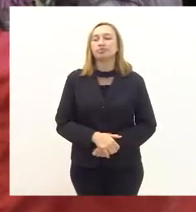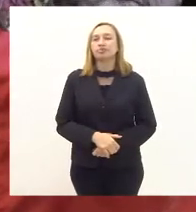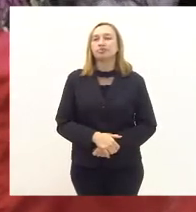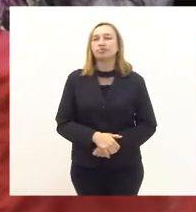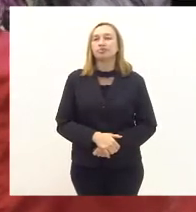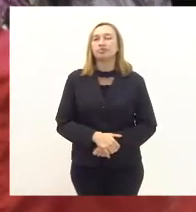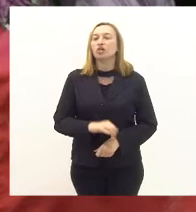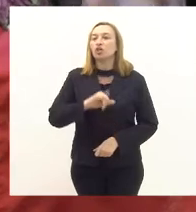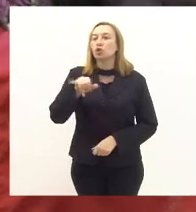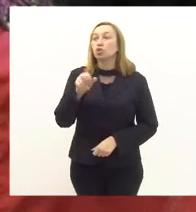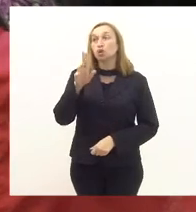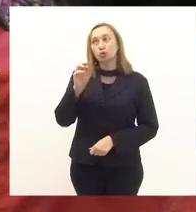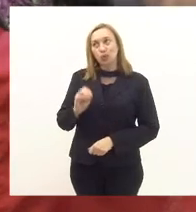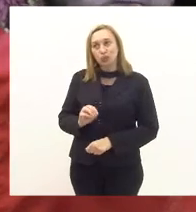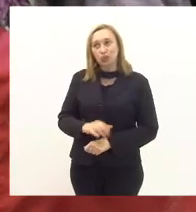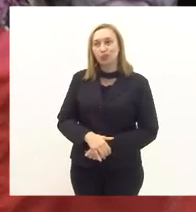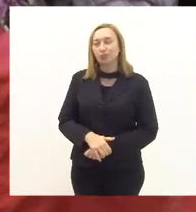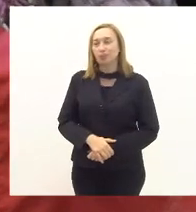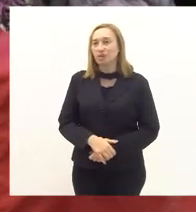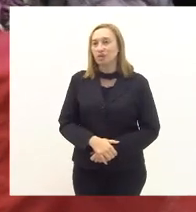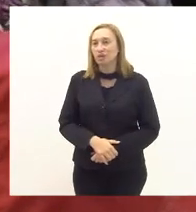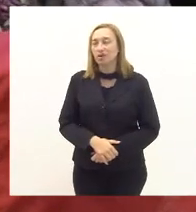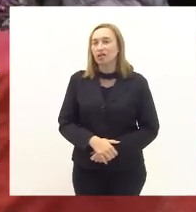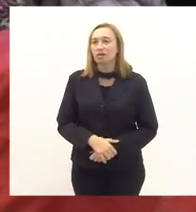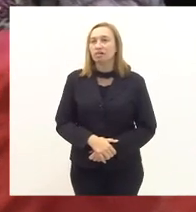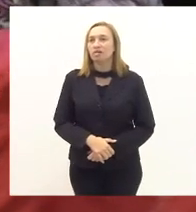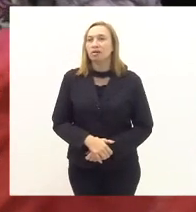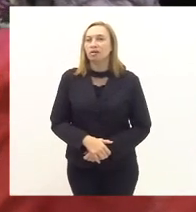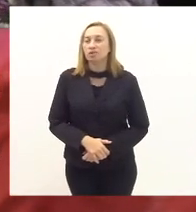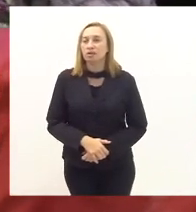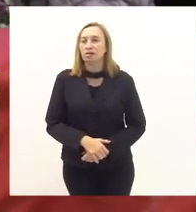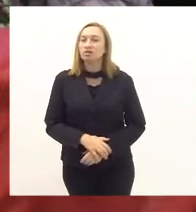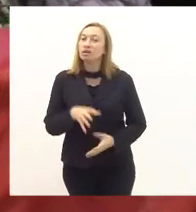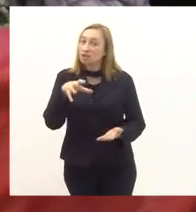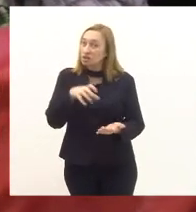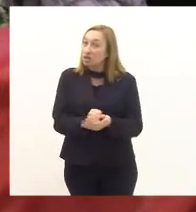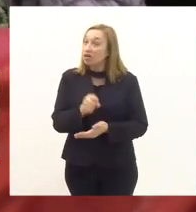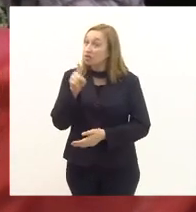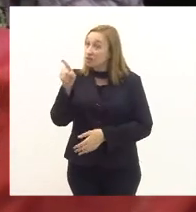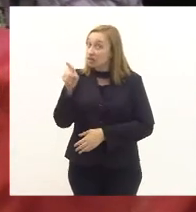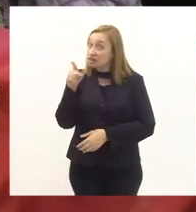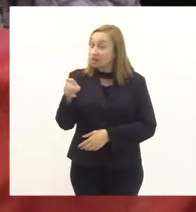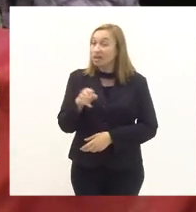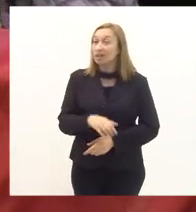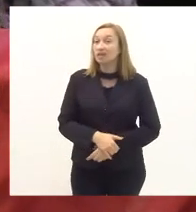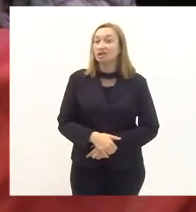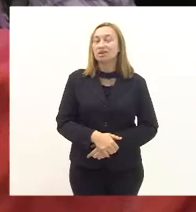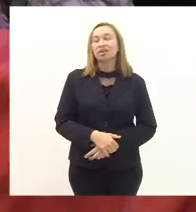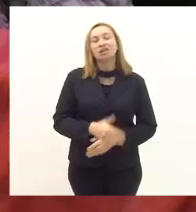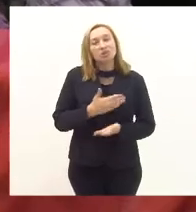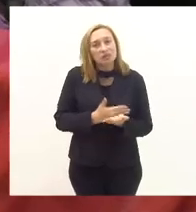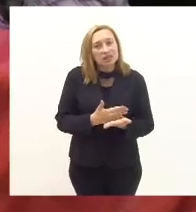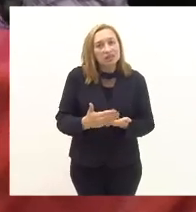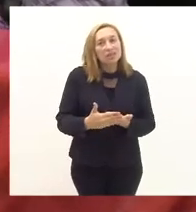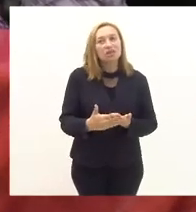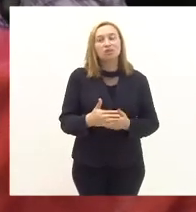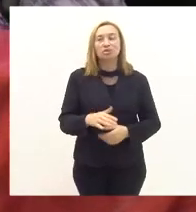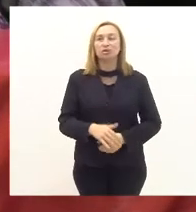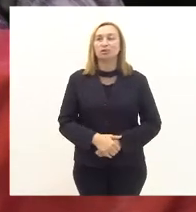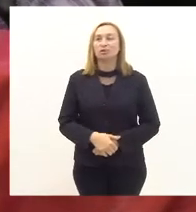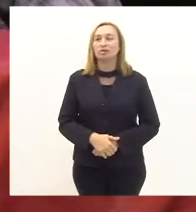O Júlio, eu queria aqui também registrar que você é daqueles que, desde o início, lá